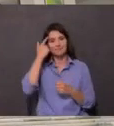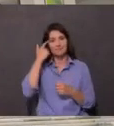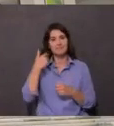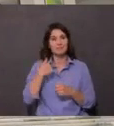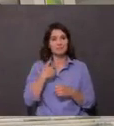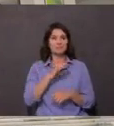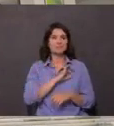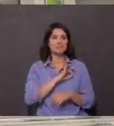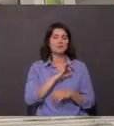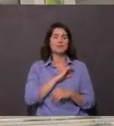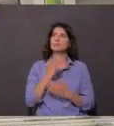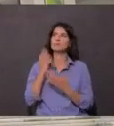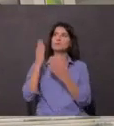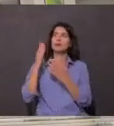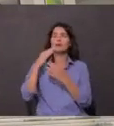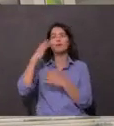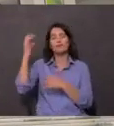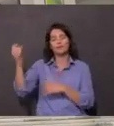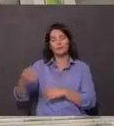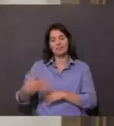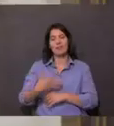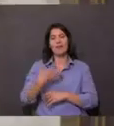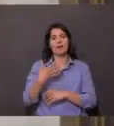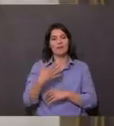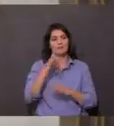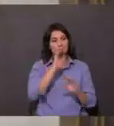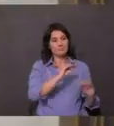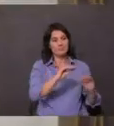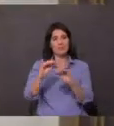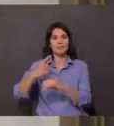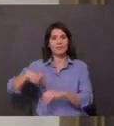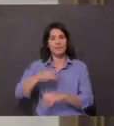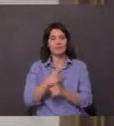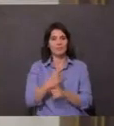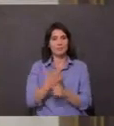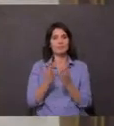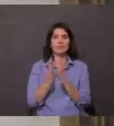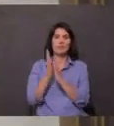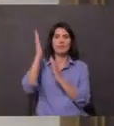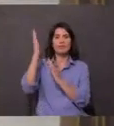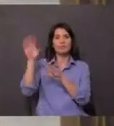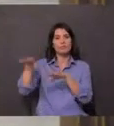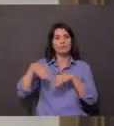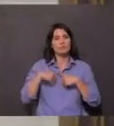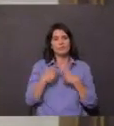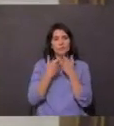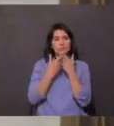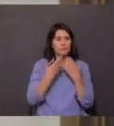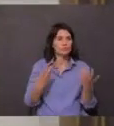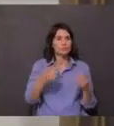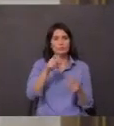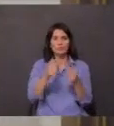do Senhor e ensina-nos a acolher humildemente a presença de Deus em tudo e em todos.